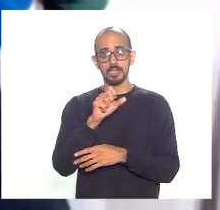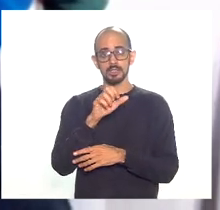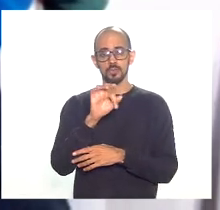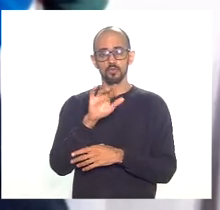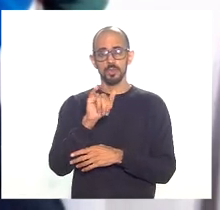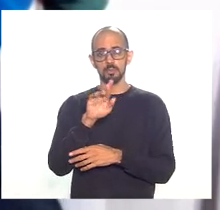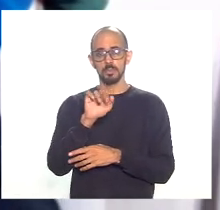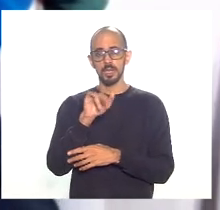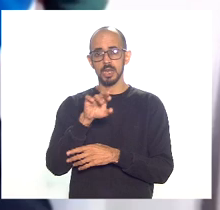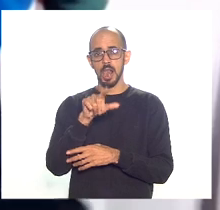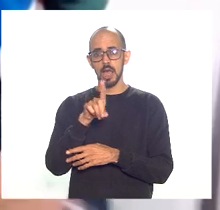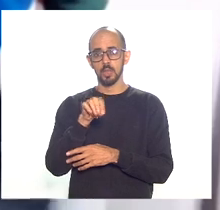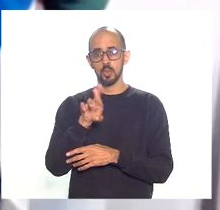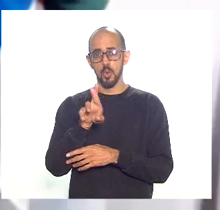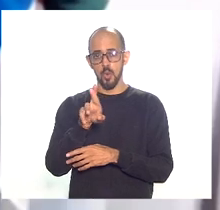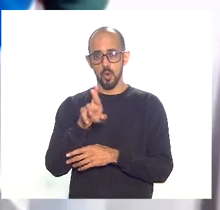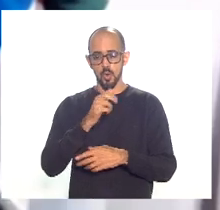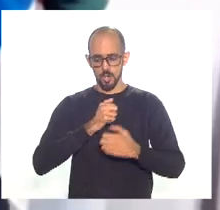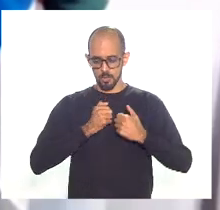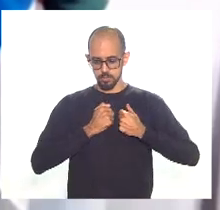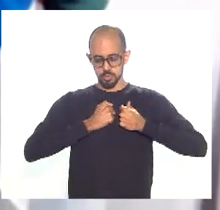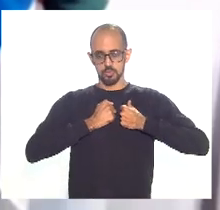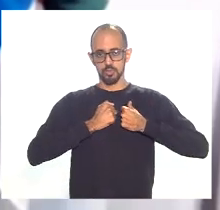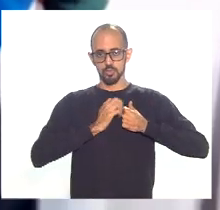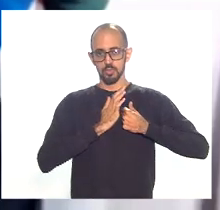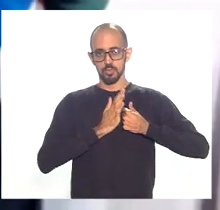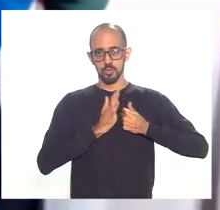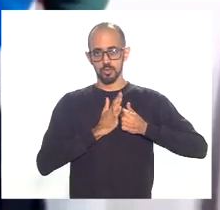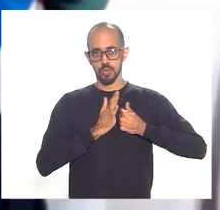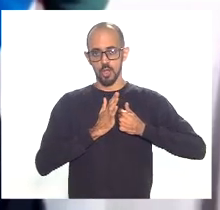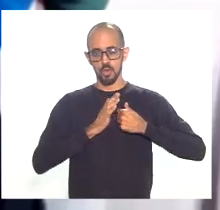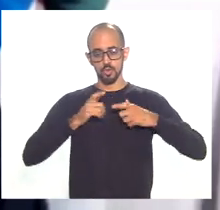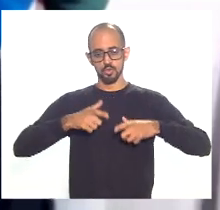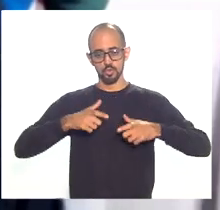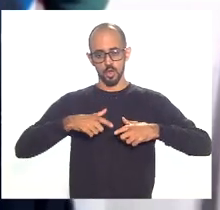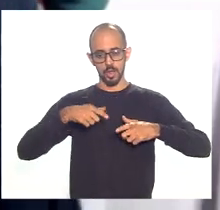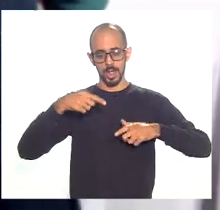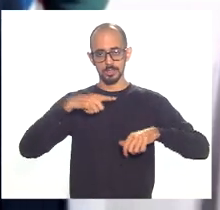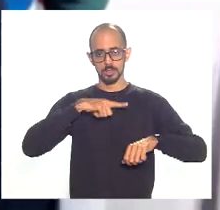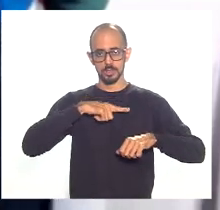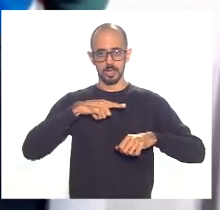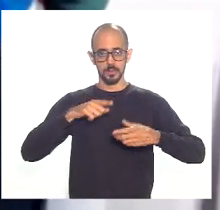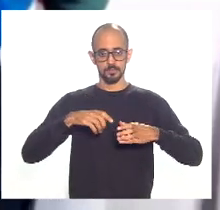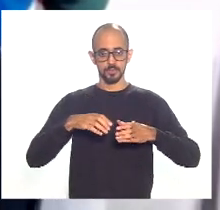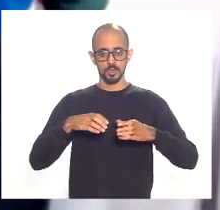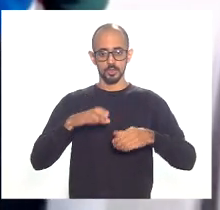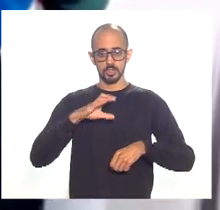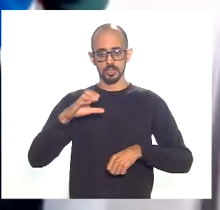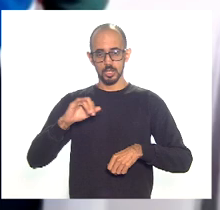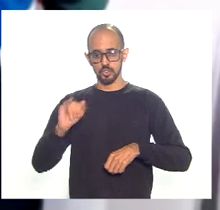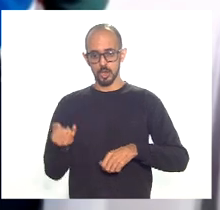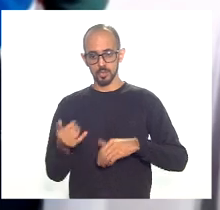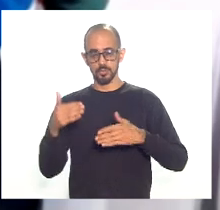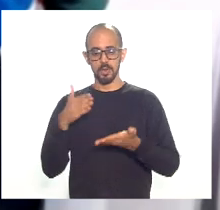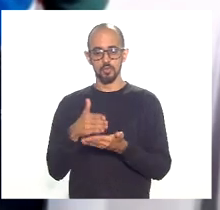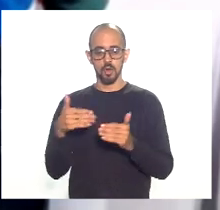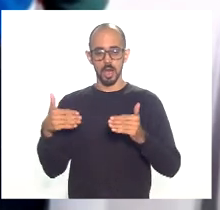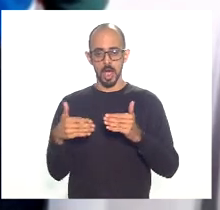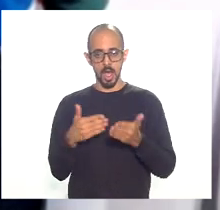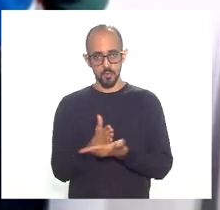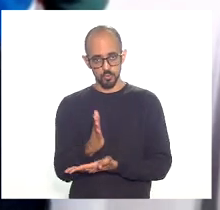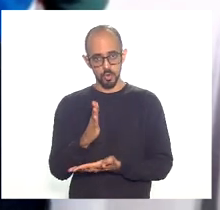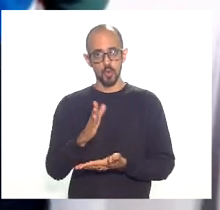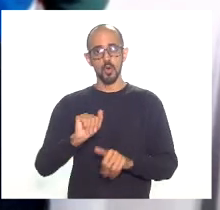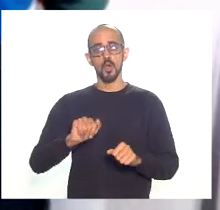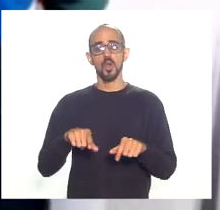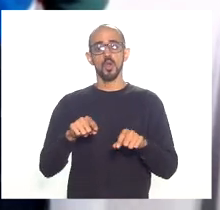providências. Pareceres das comissões de Constituição e Justiça pela juridicidade, da saúde favorável, do esporte e